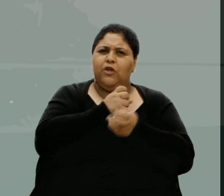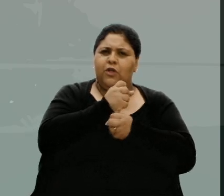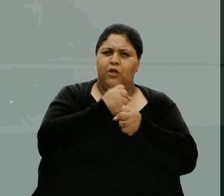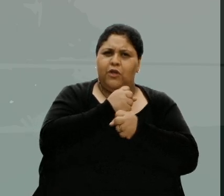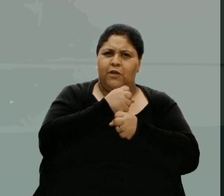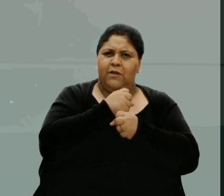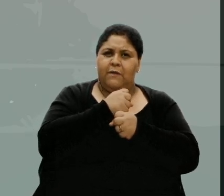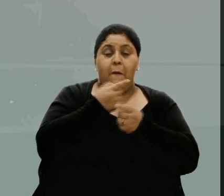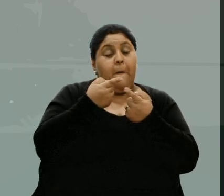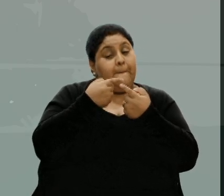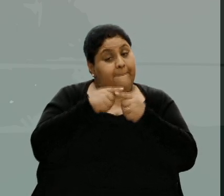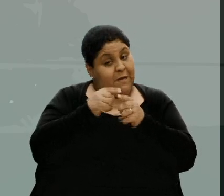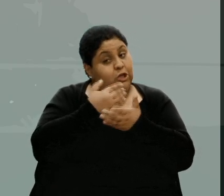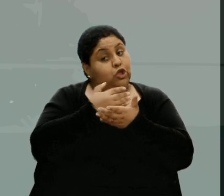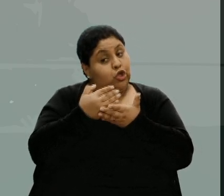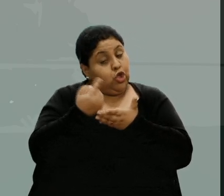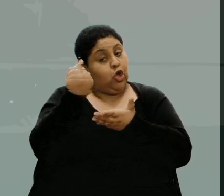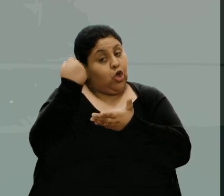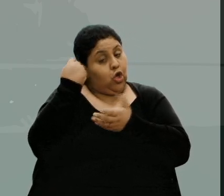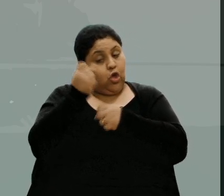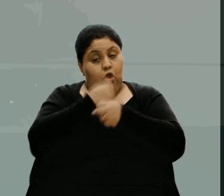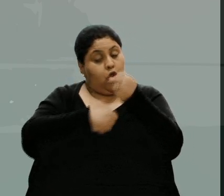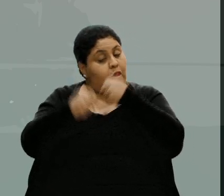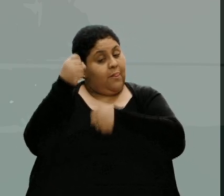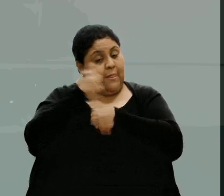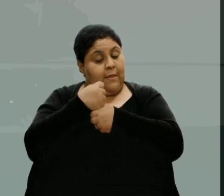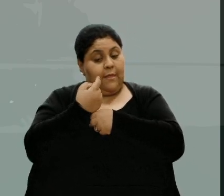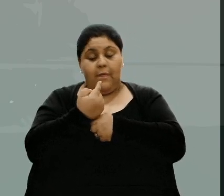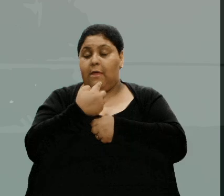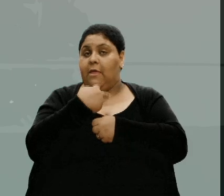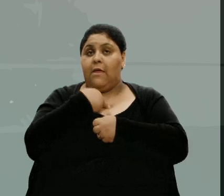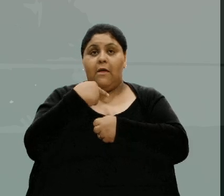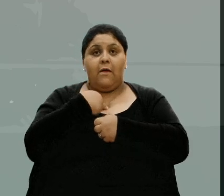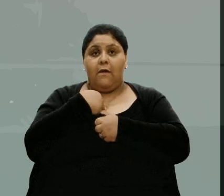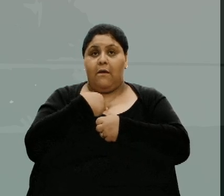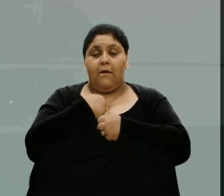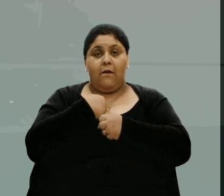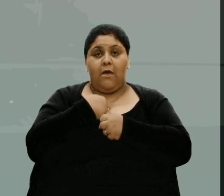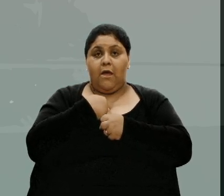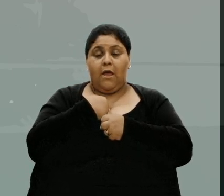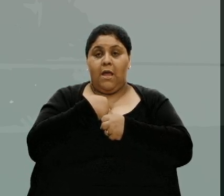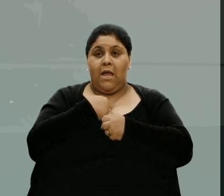o ano passado, não era possível ligar